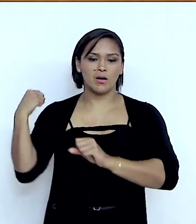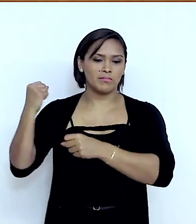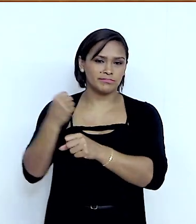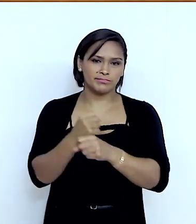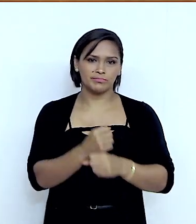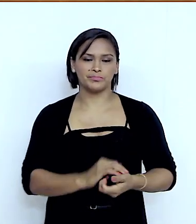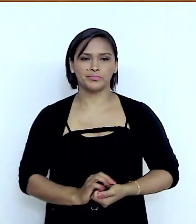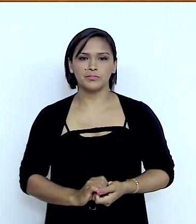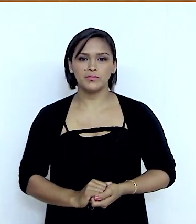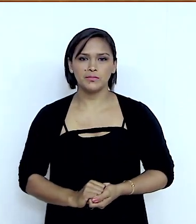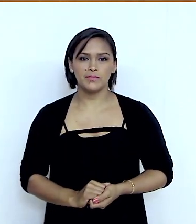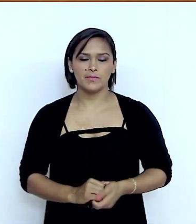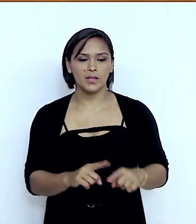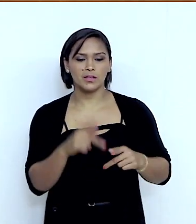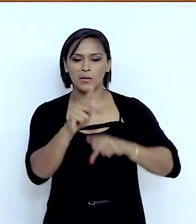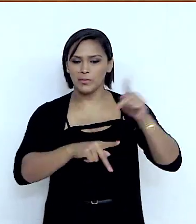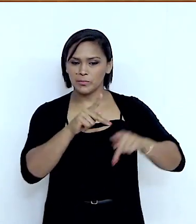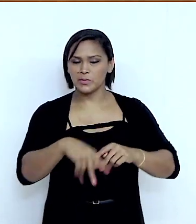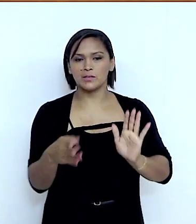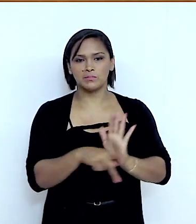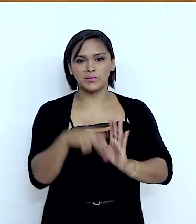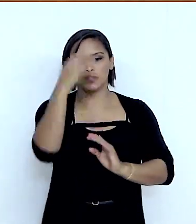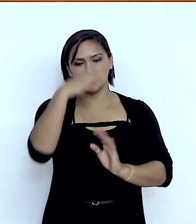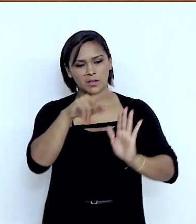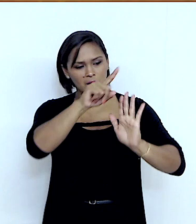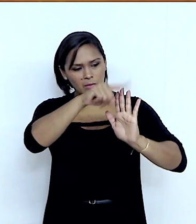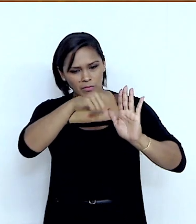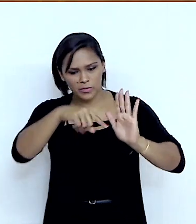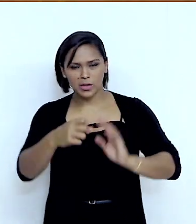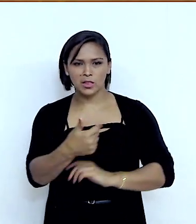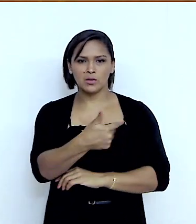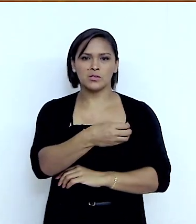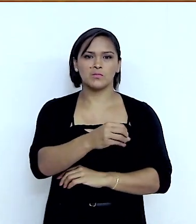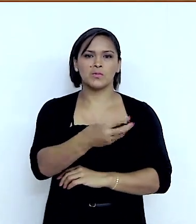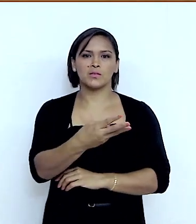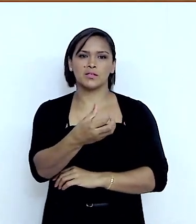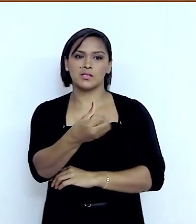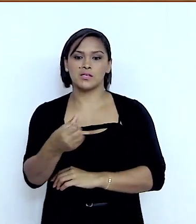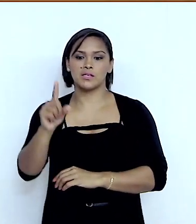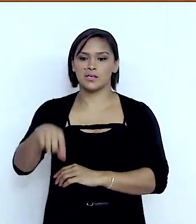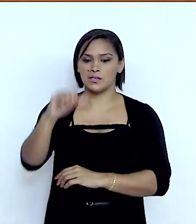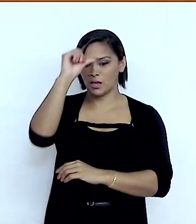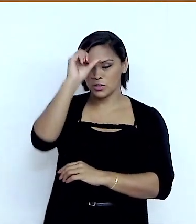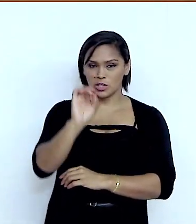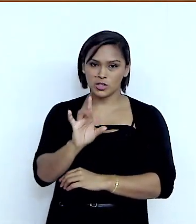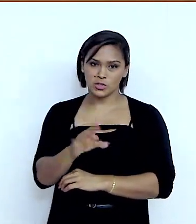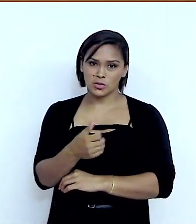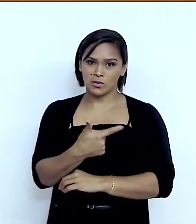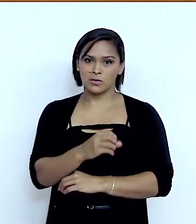tão da população brasileira vai começar aqui na em 2036 dela só em 2.058